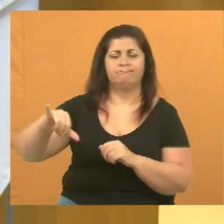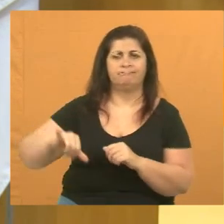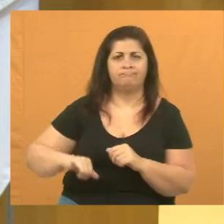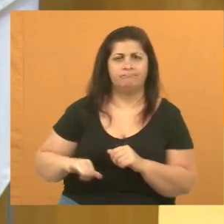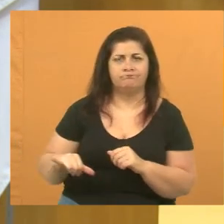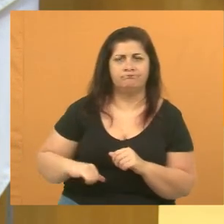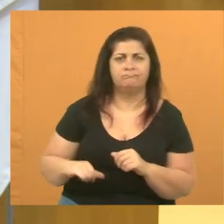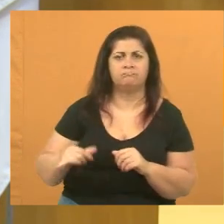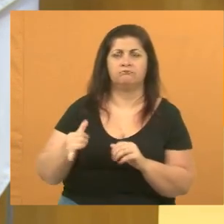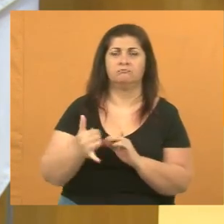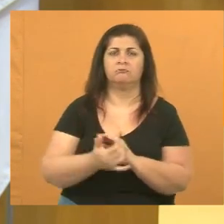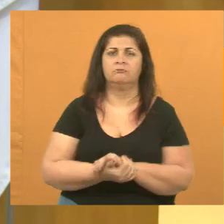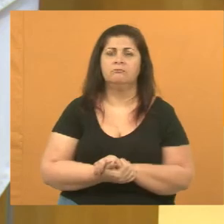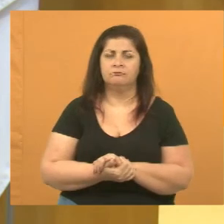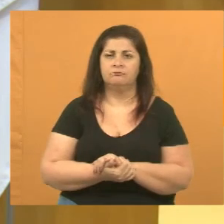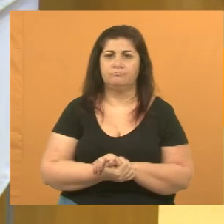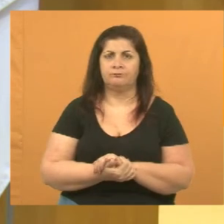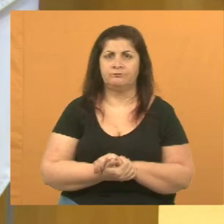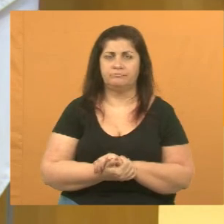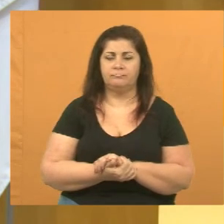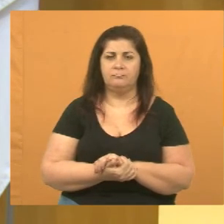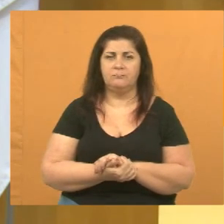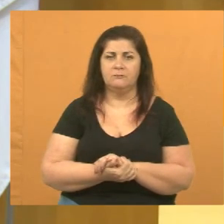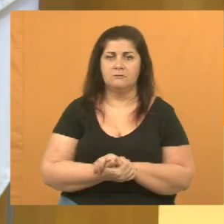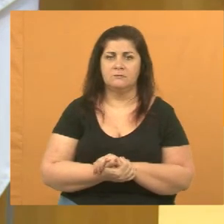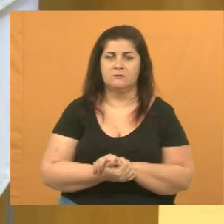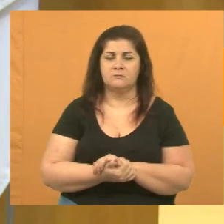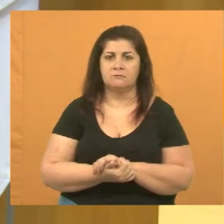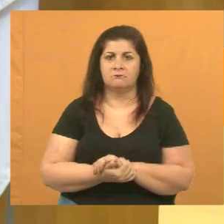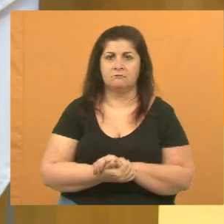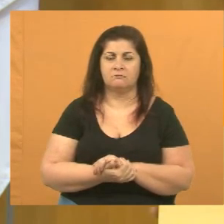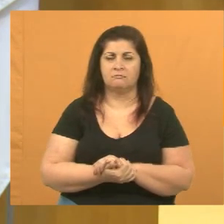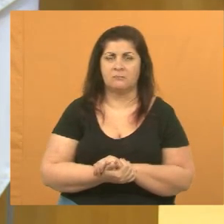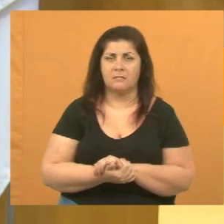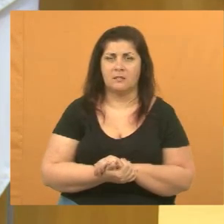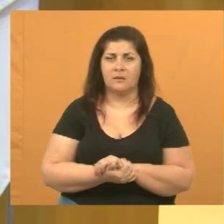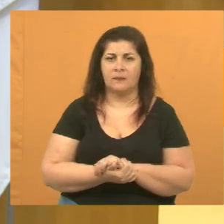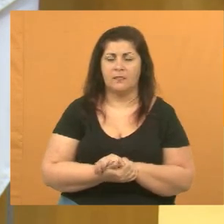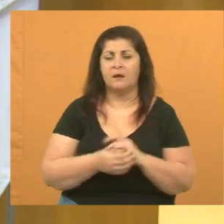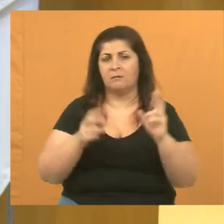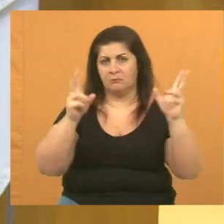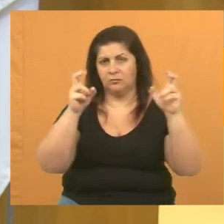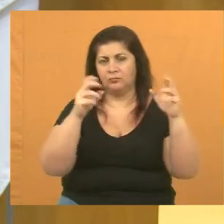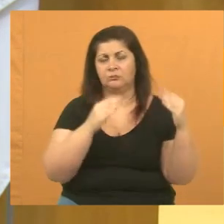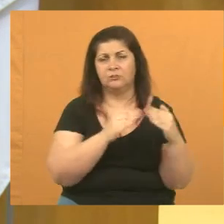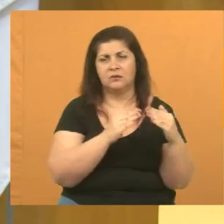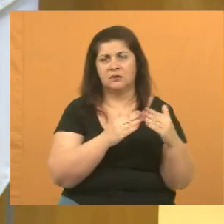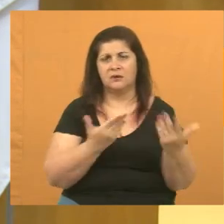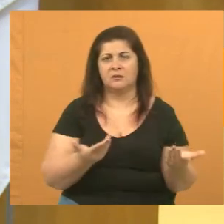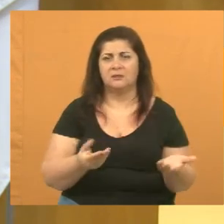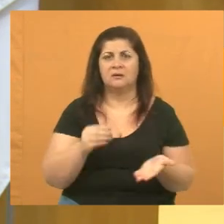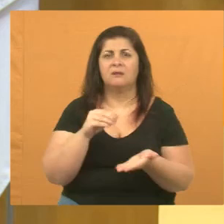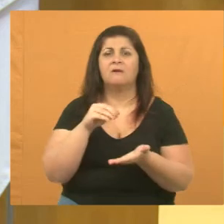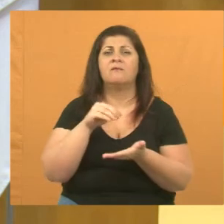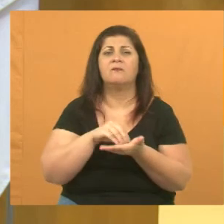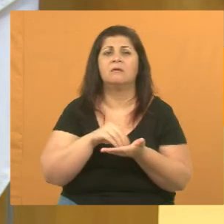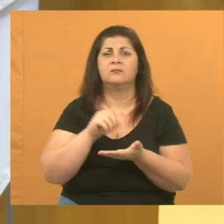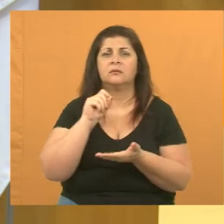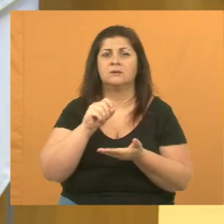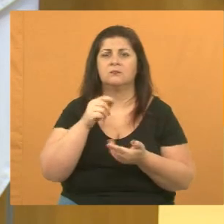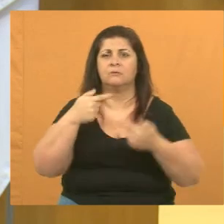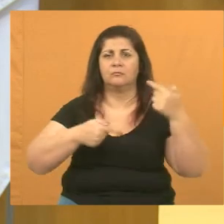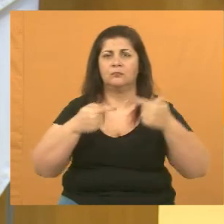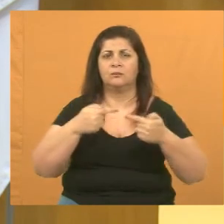sofrendo, e isso, em relação da moradia, é falta de política pública.